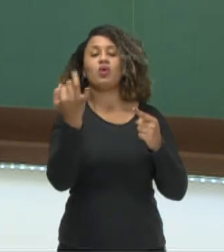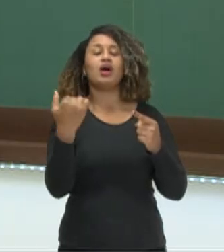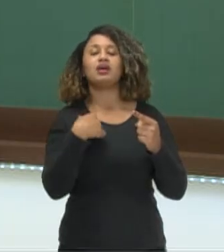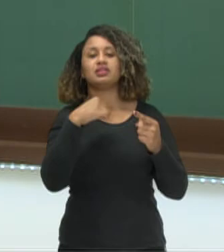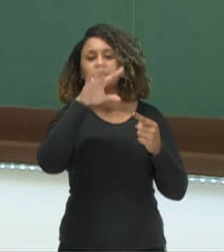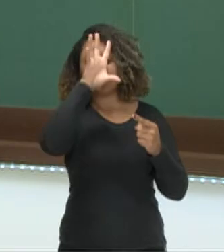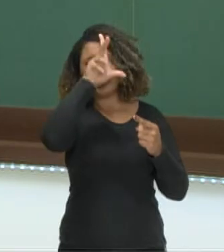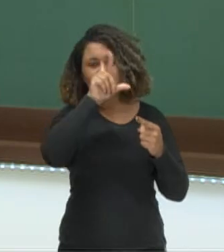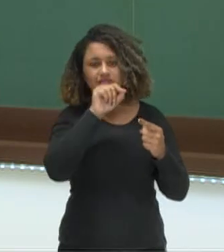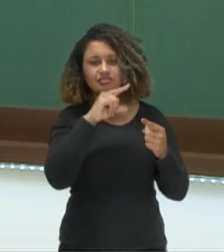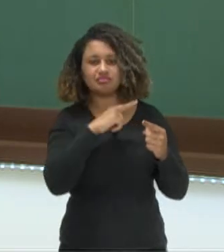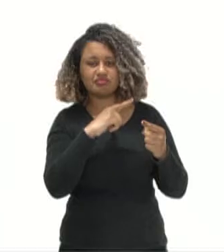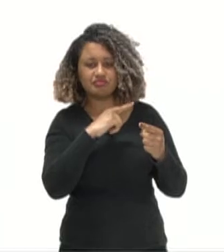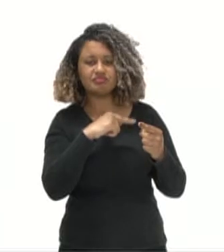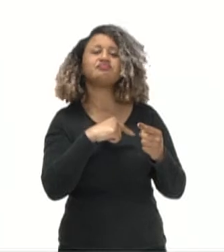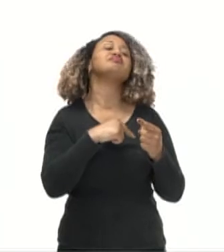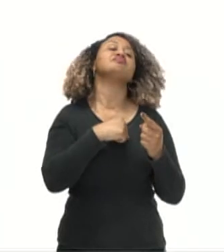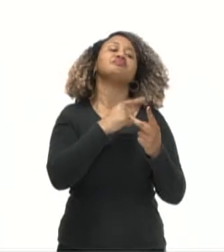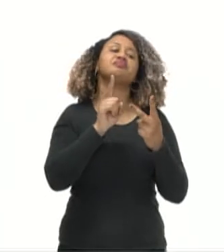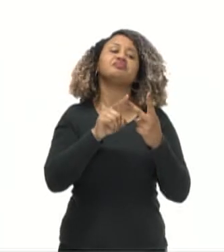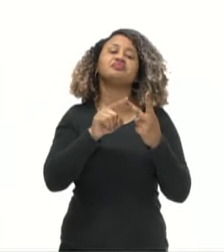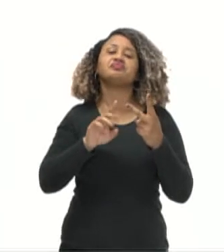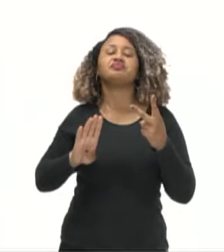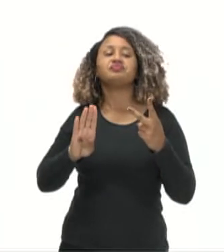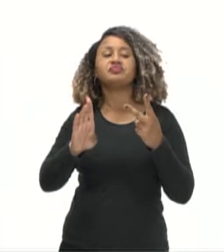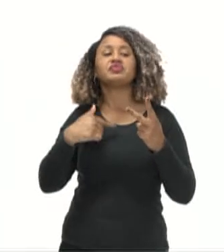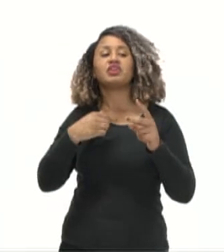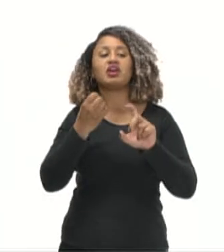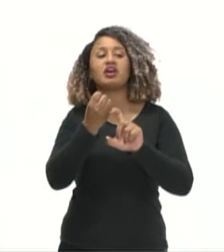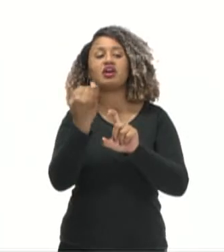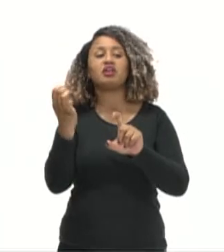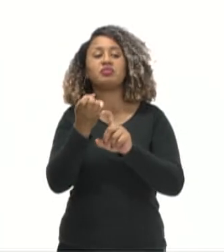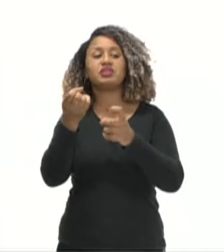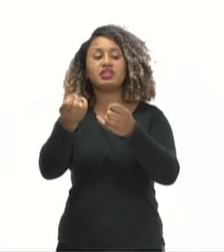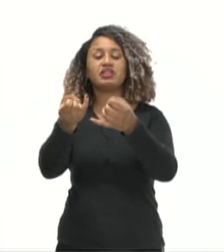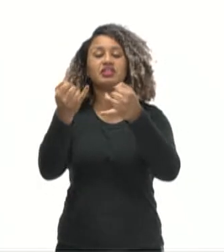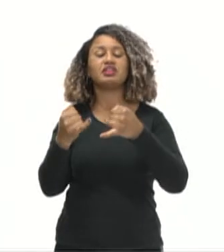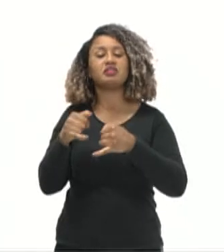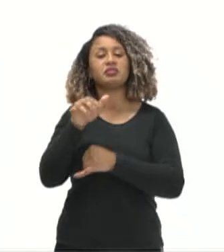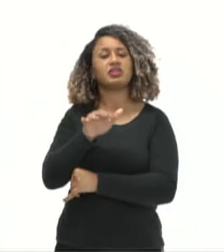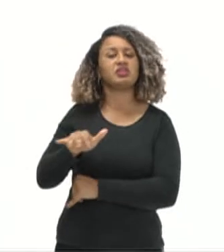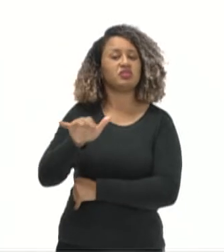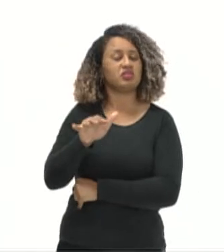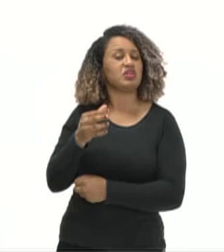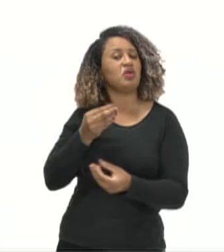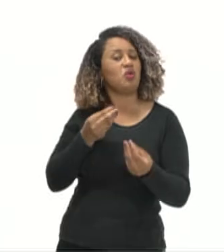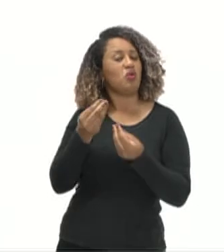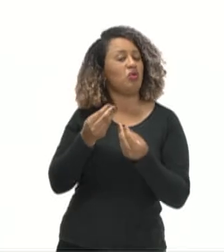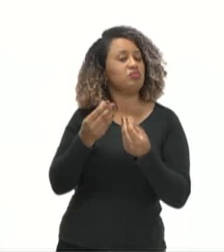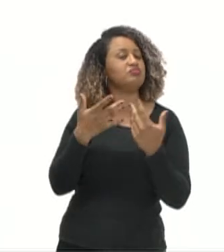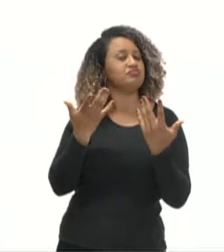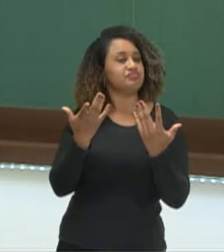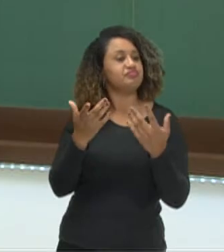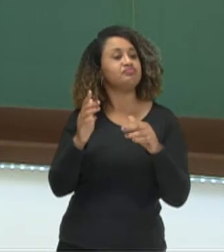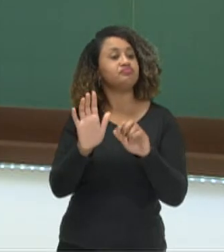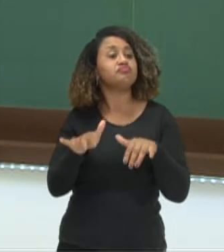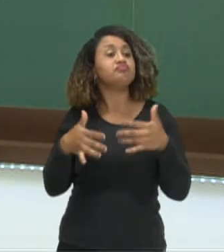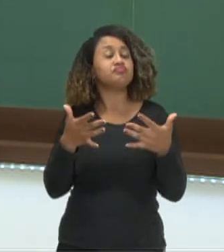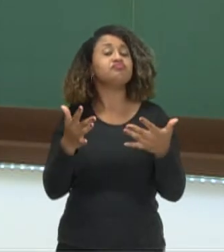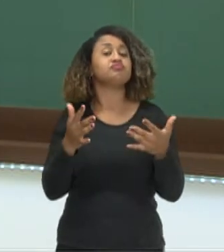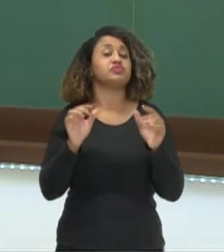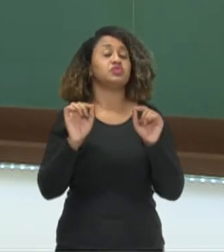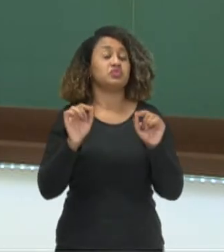de galinhas e na letra B, a potência que descreve essa situação. Então, caro